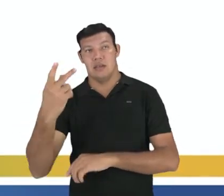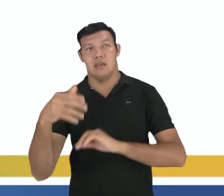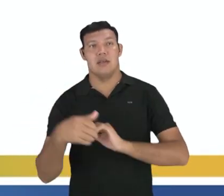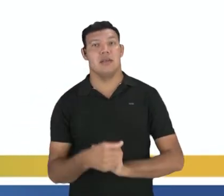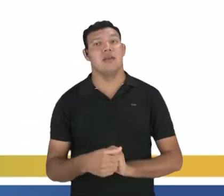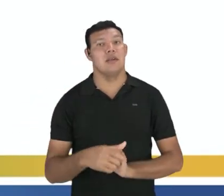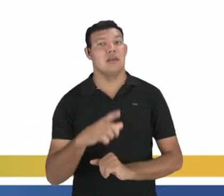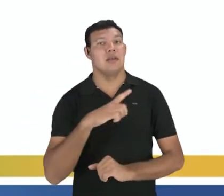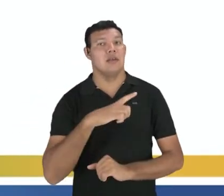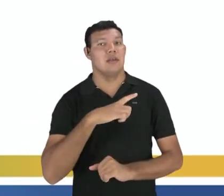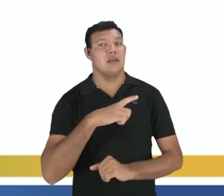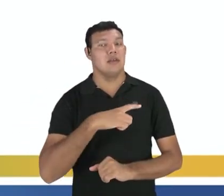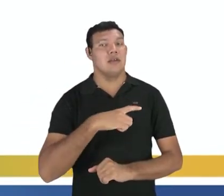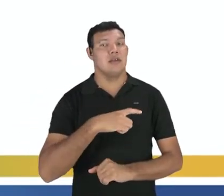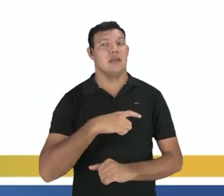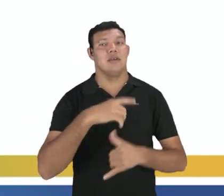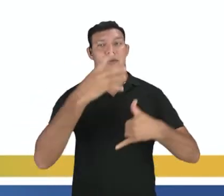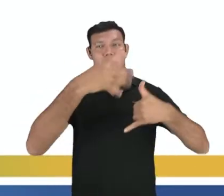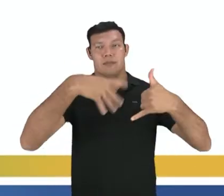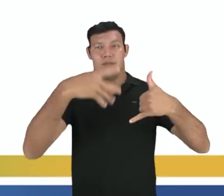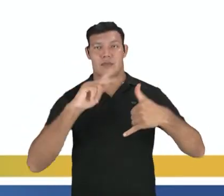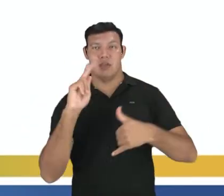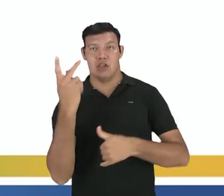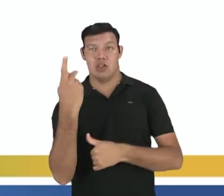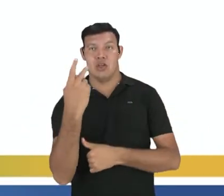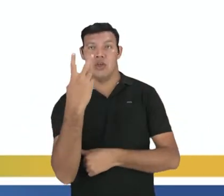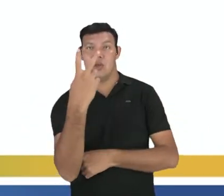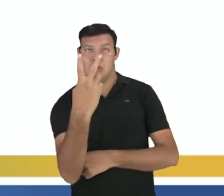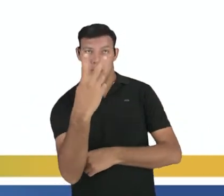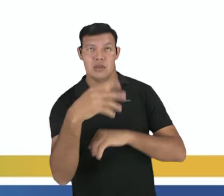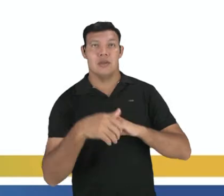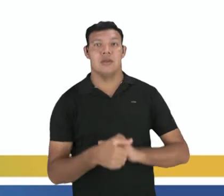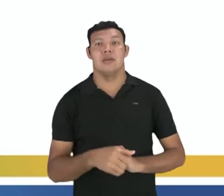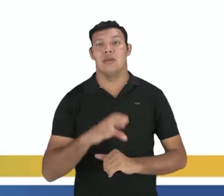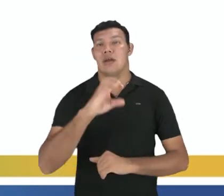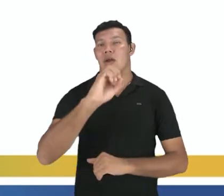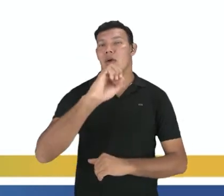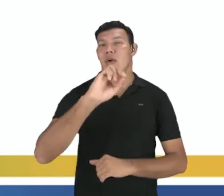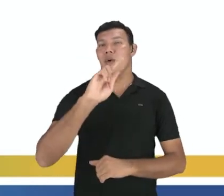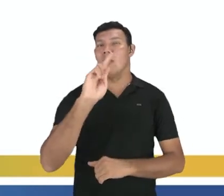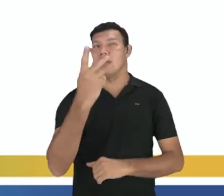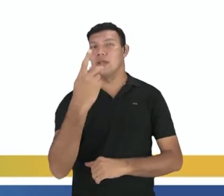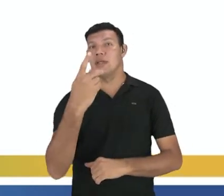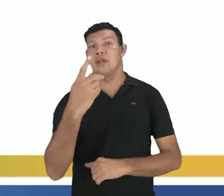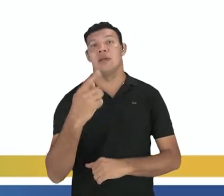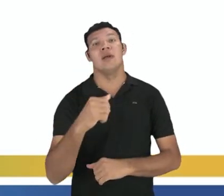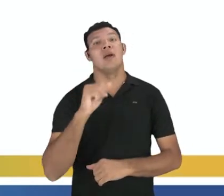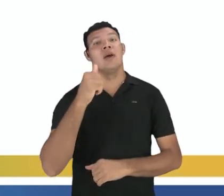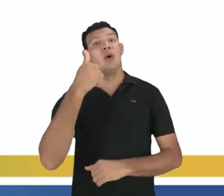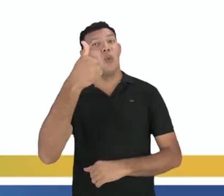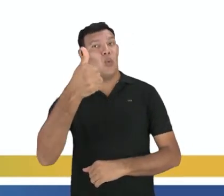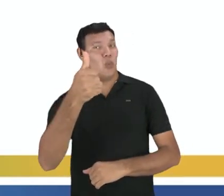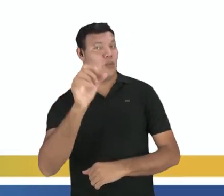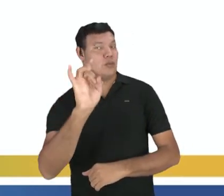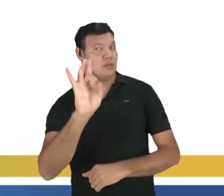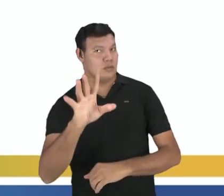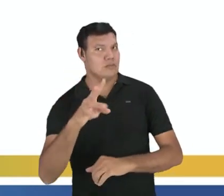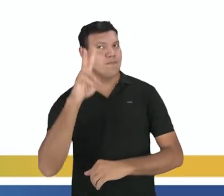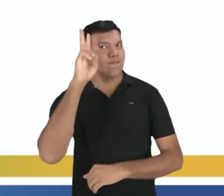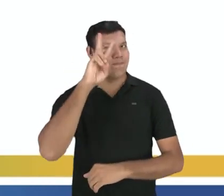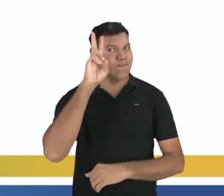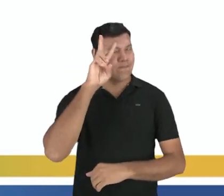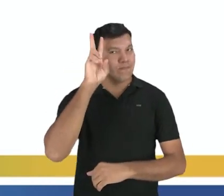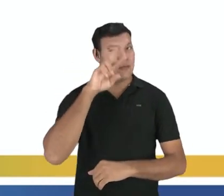2 hidrogênios e nós temos apenas 1. Professora, cadê 1? Eu não estou vendo. Não esqueçam, quando o